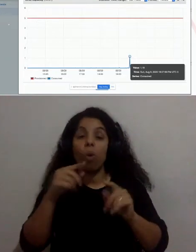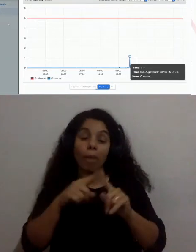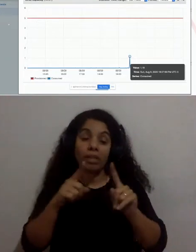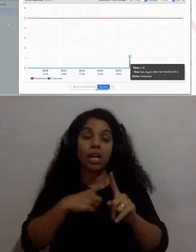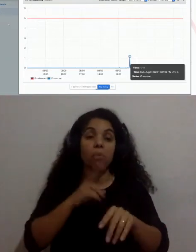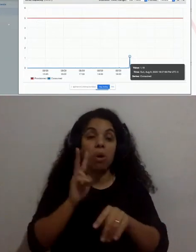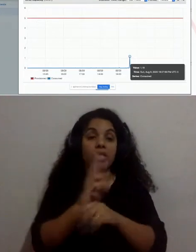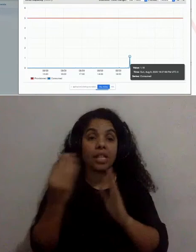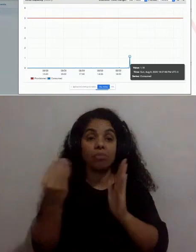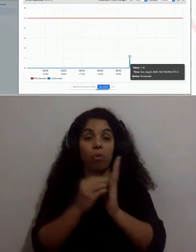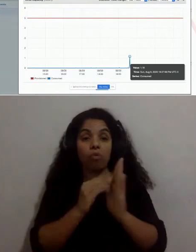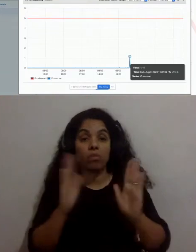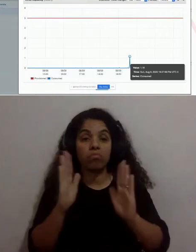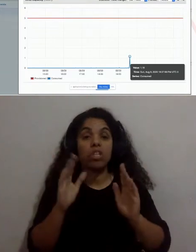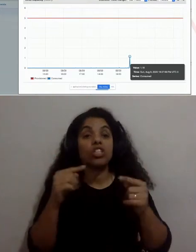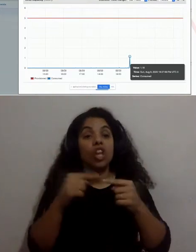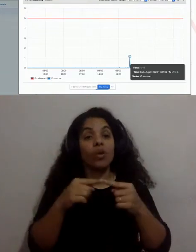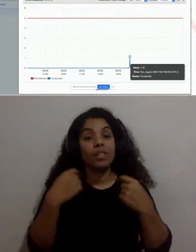provisionado de acordo com a necessidade do serviço.